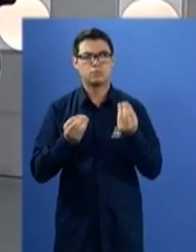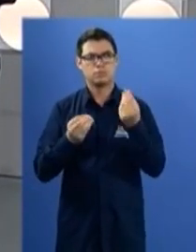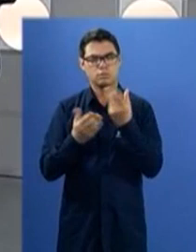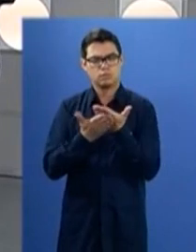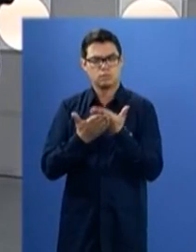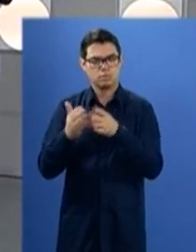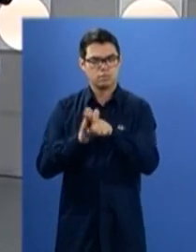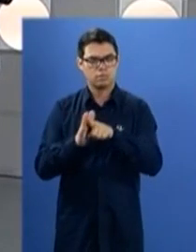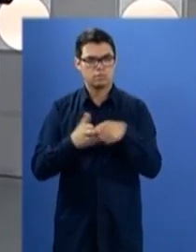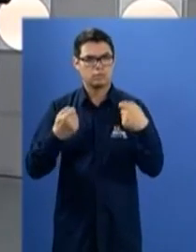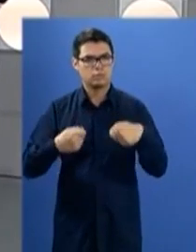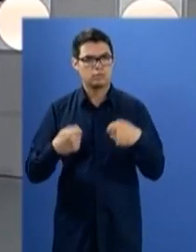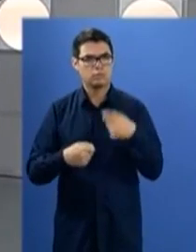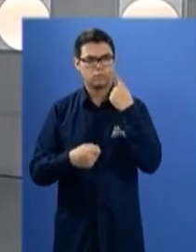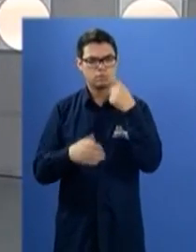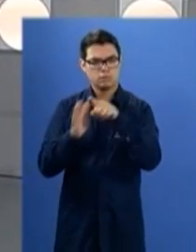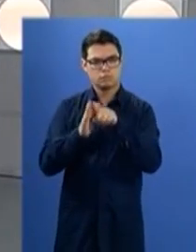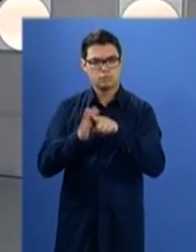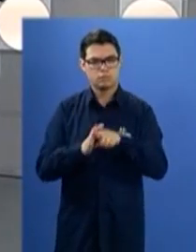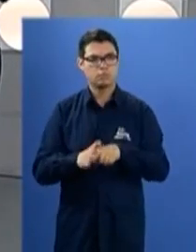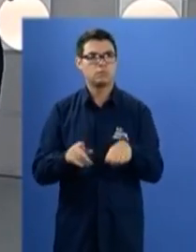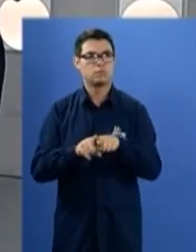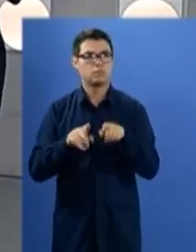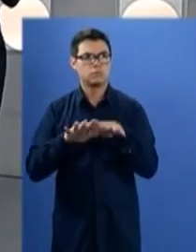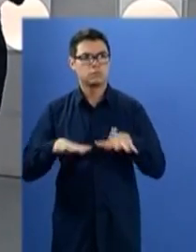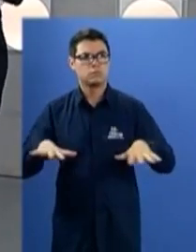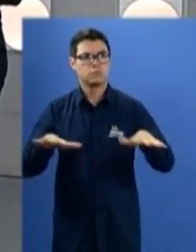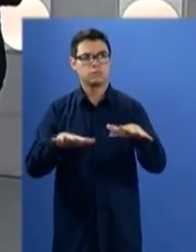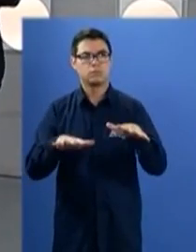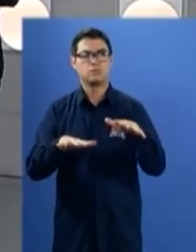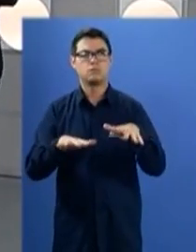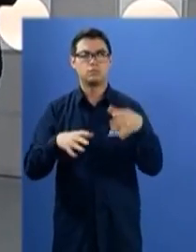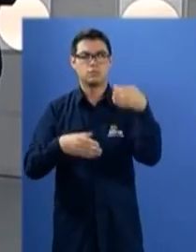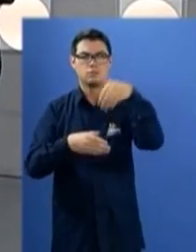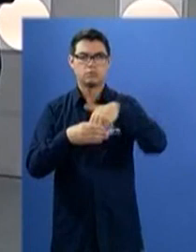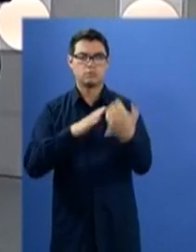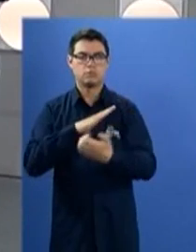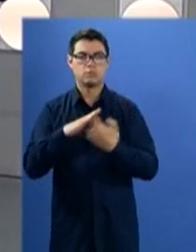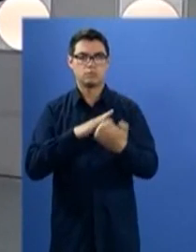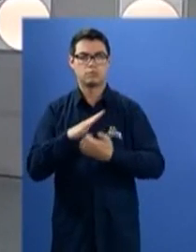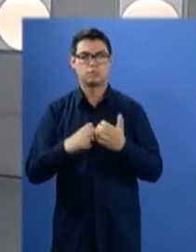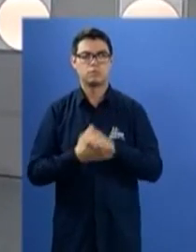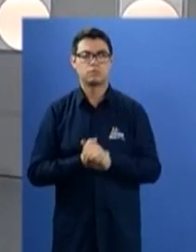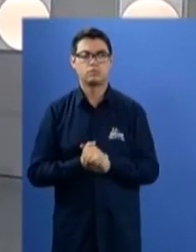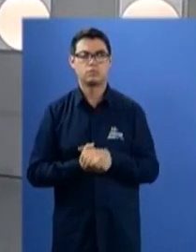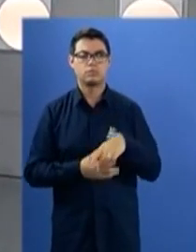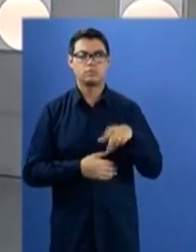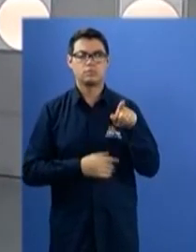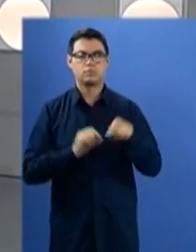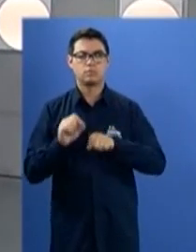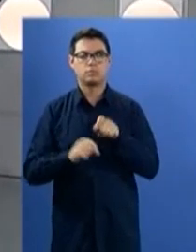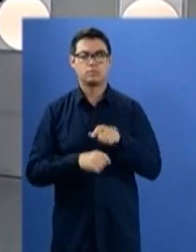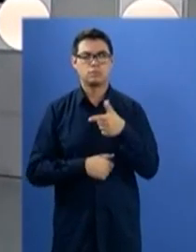Né? E outra forma de ambiente é aquele ambiente organizacional, que é a esfera da influência